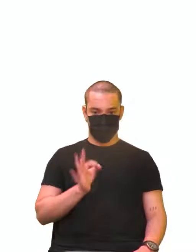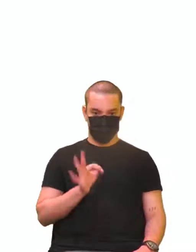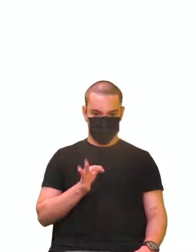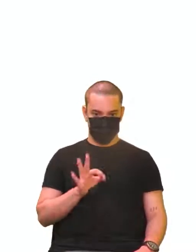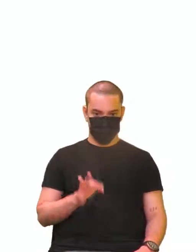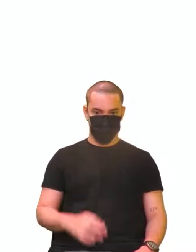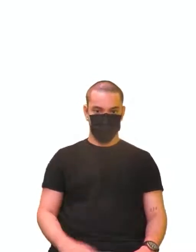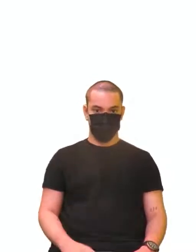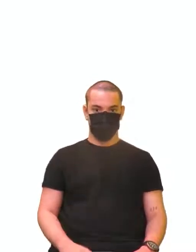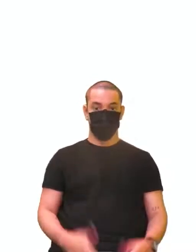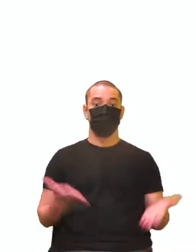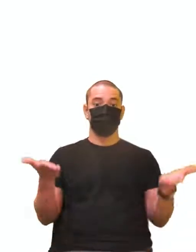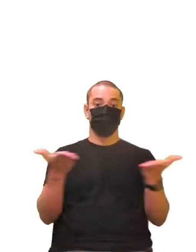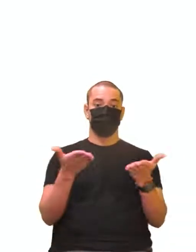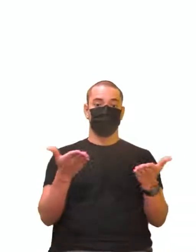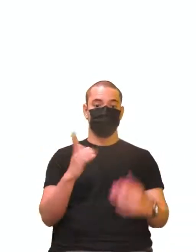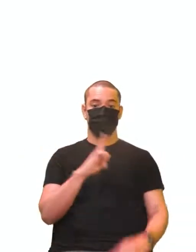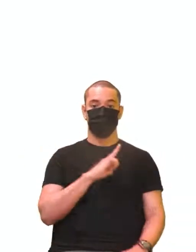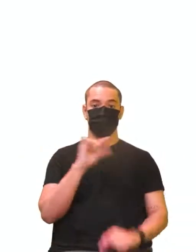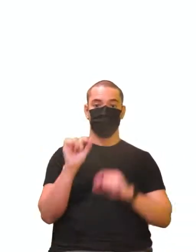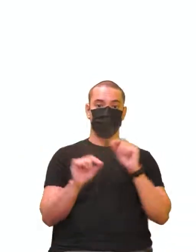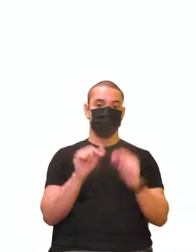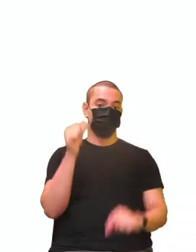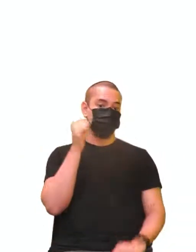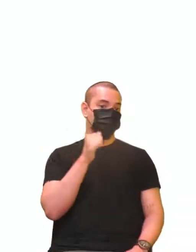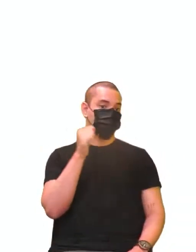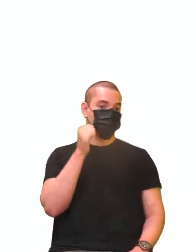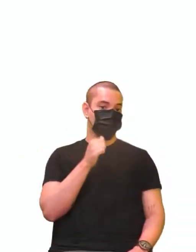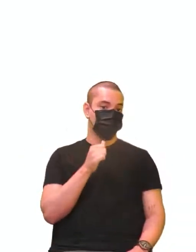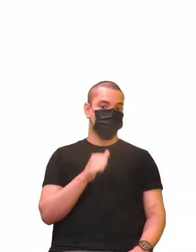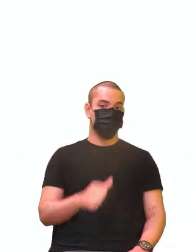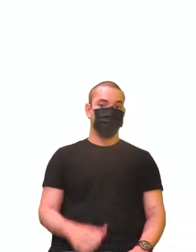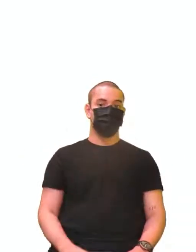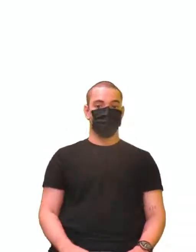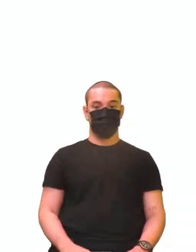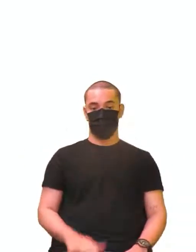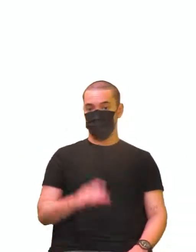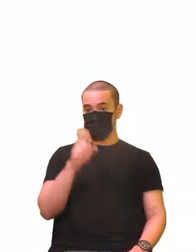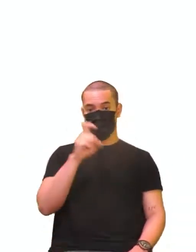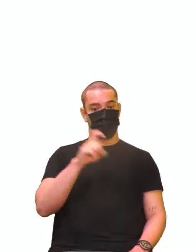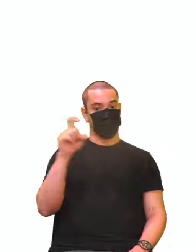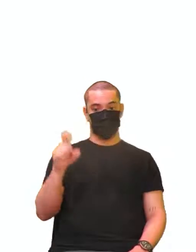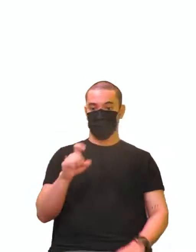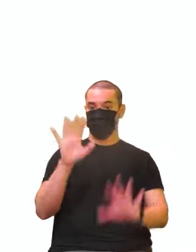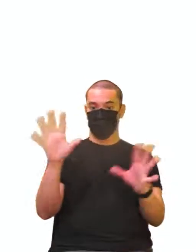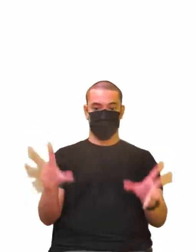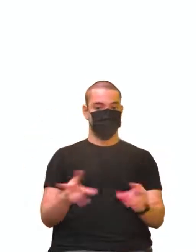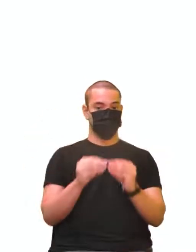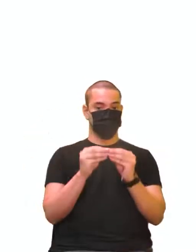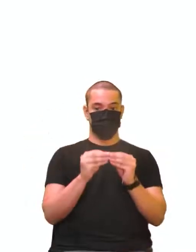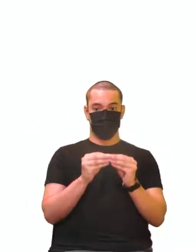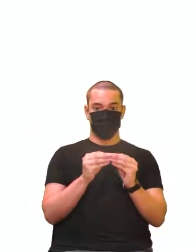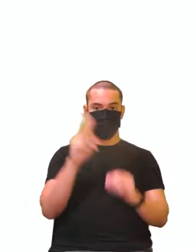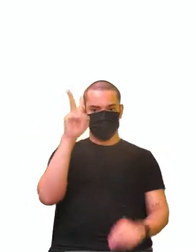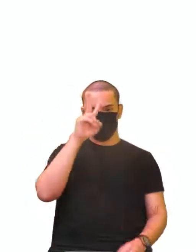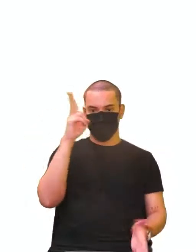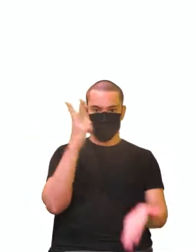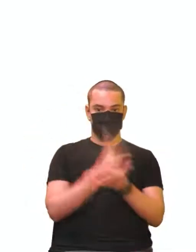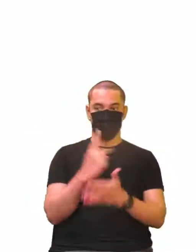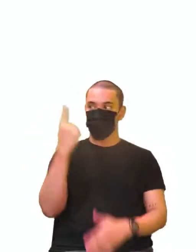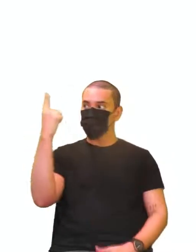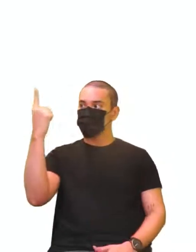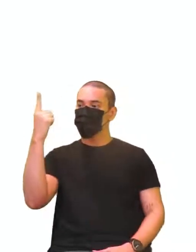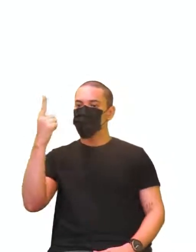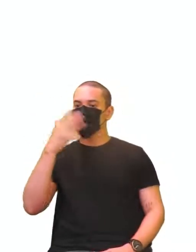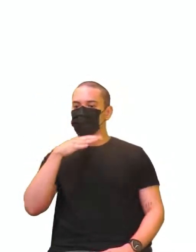Ok. XY. E a menininha... XX, né? Pronto. Que vai dar XX. Lembrando que é sempre um do pai e